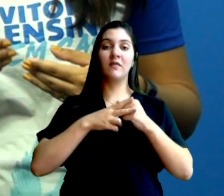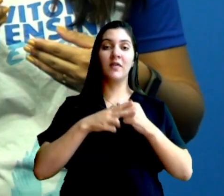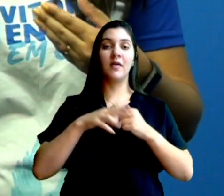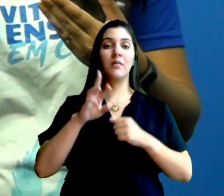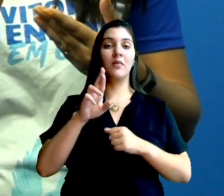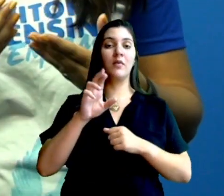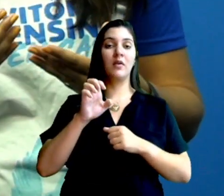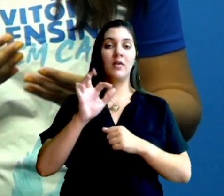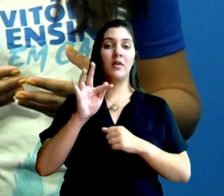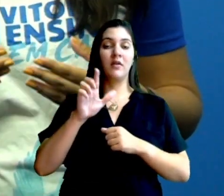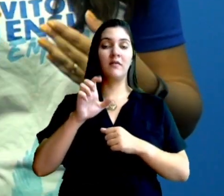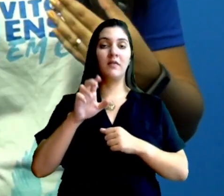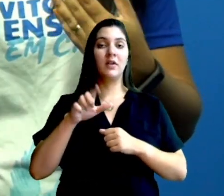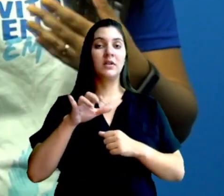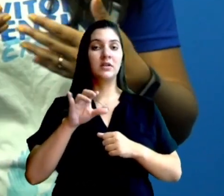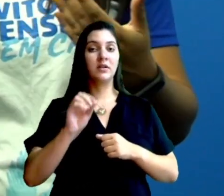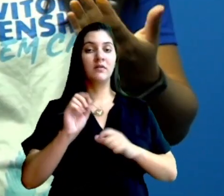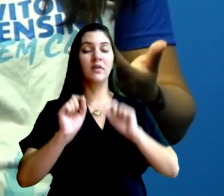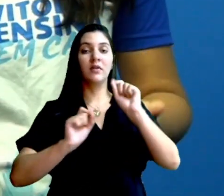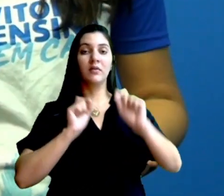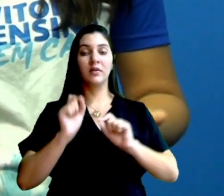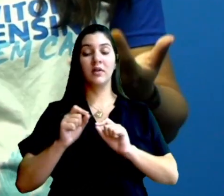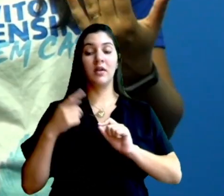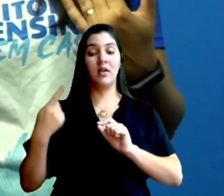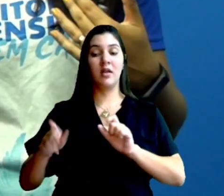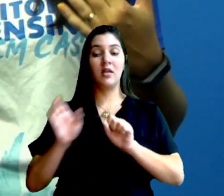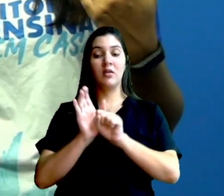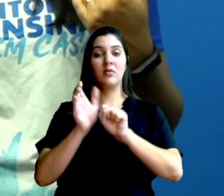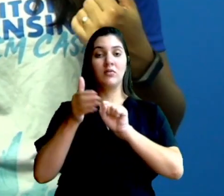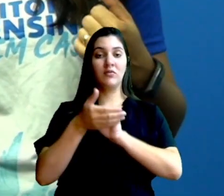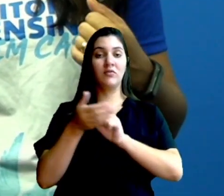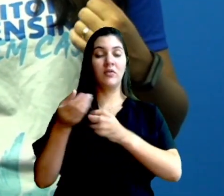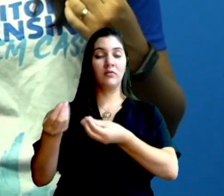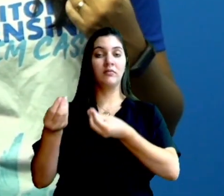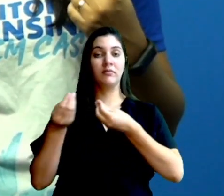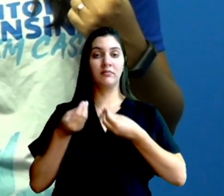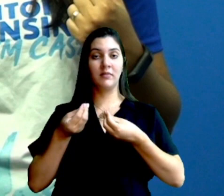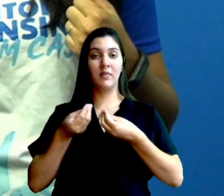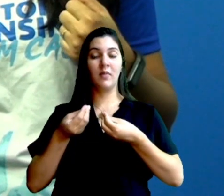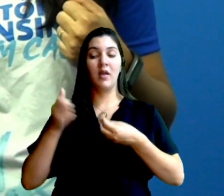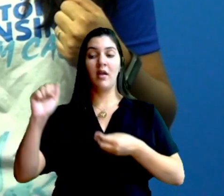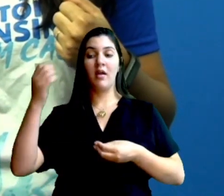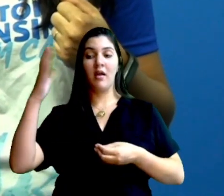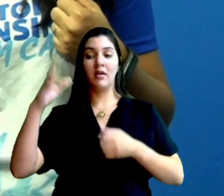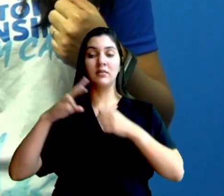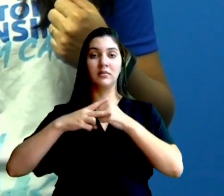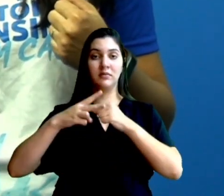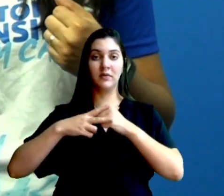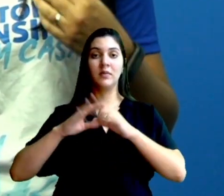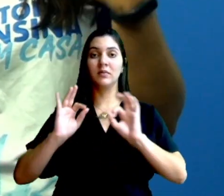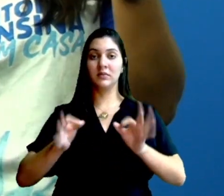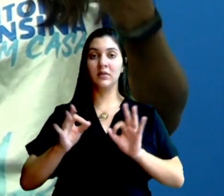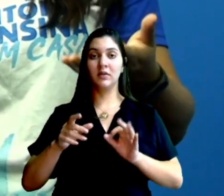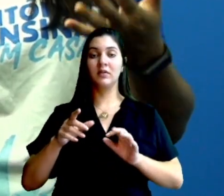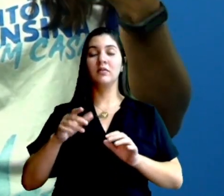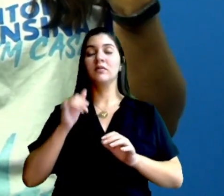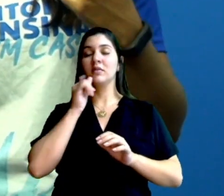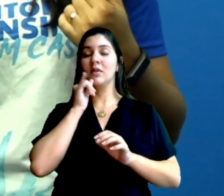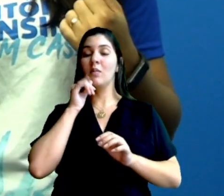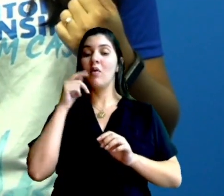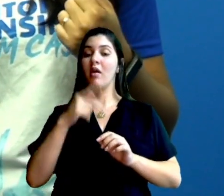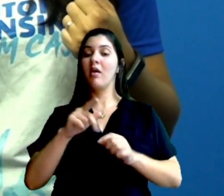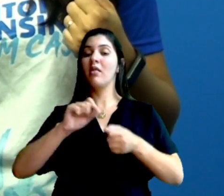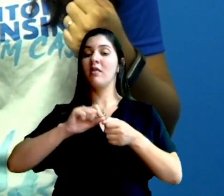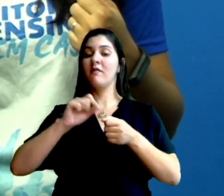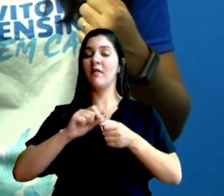reflexivo é aquele em que o sujeito ele recebe a ação do verbo, tá certo? Ele realiza